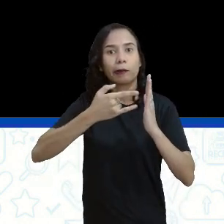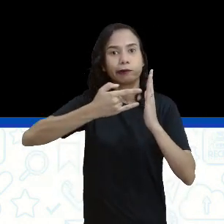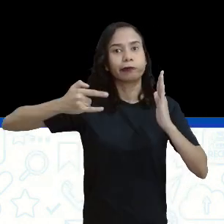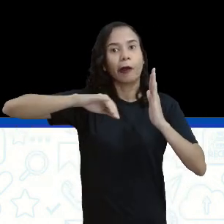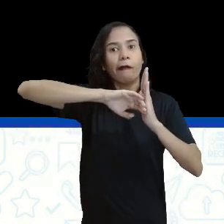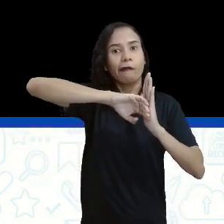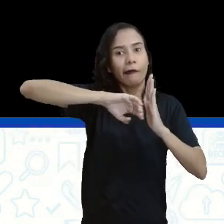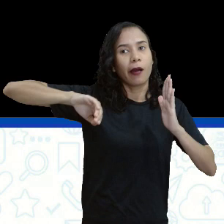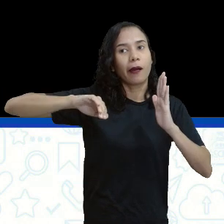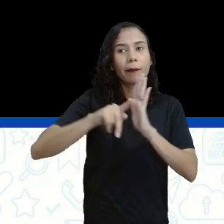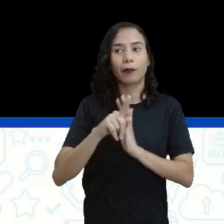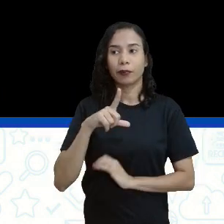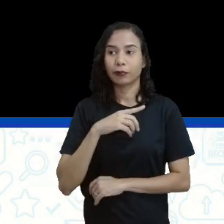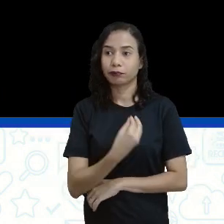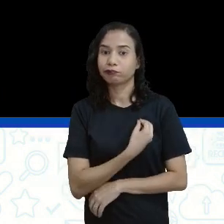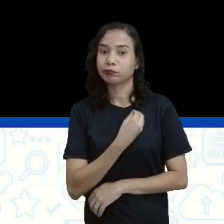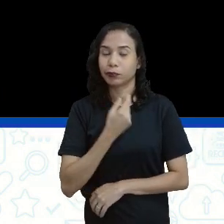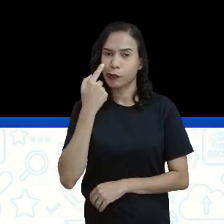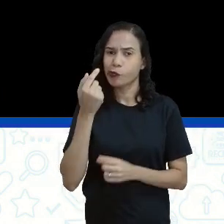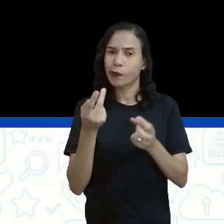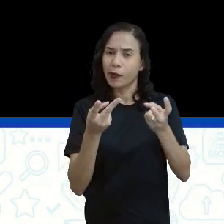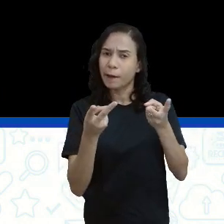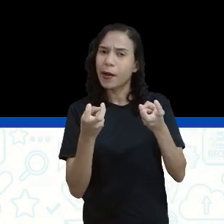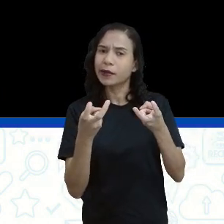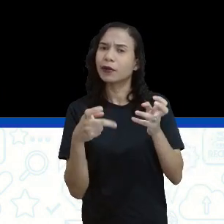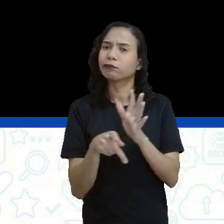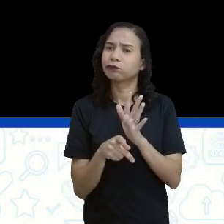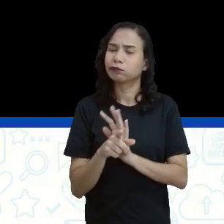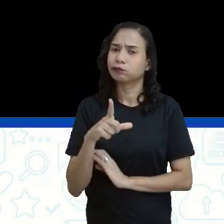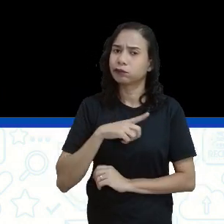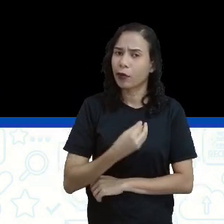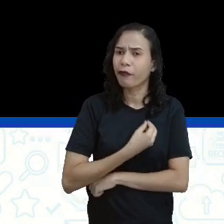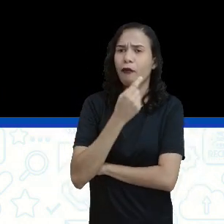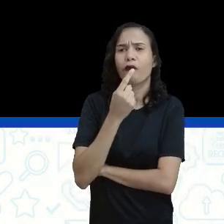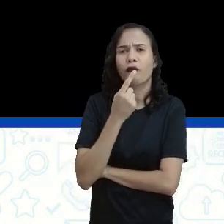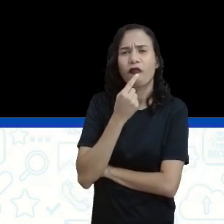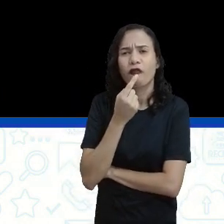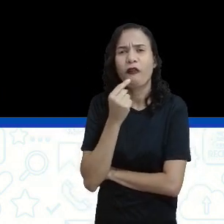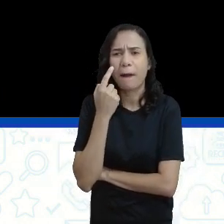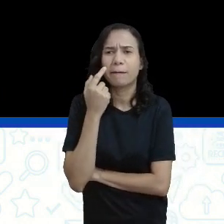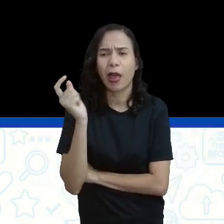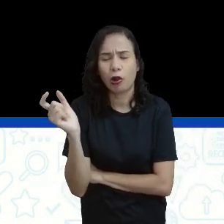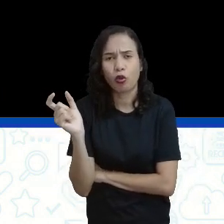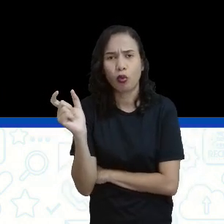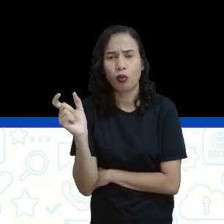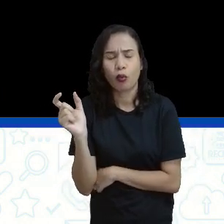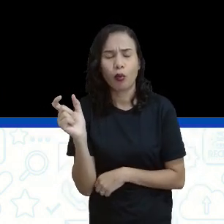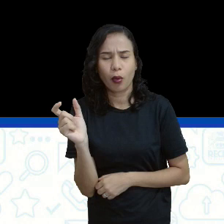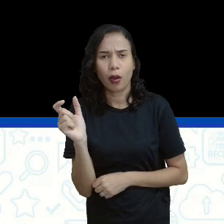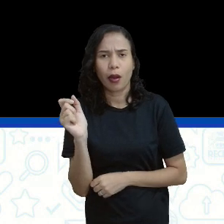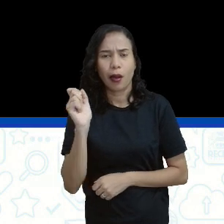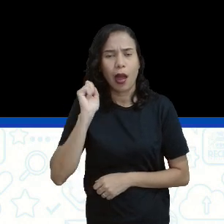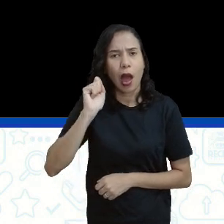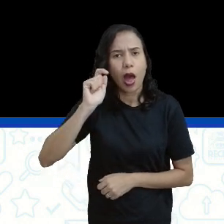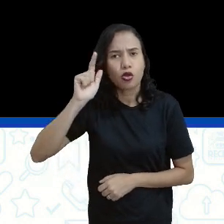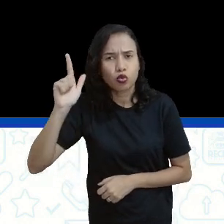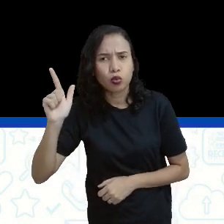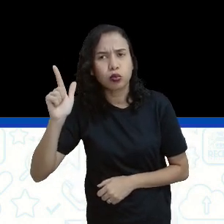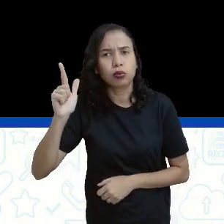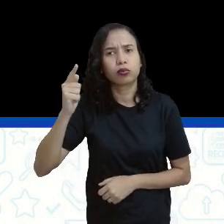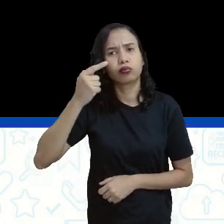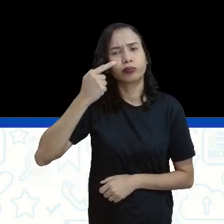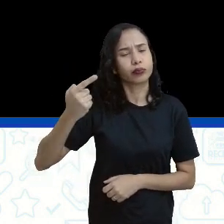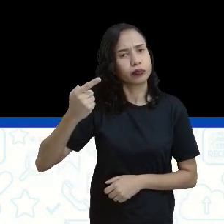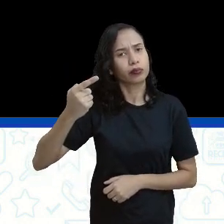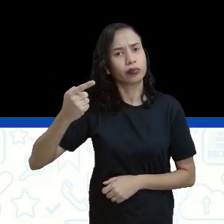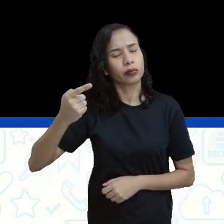do outro. Vocês estão vendo que temos aí uma partezinha vermelha, temos aí uma partezinha azul, né?